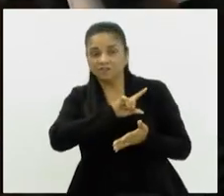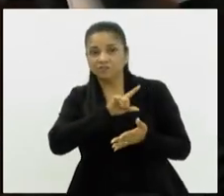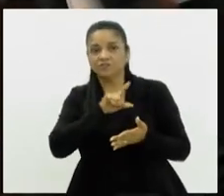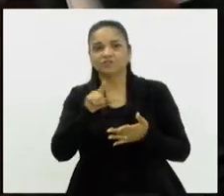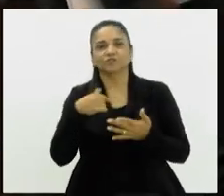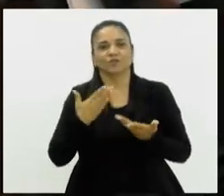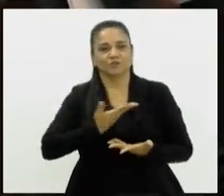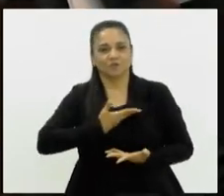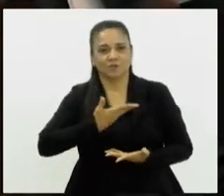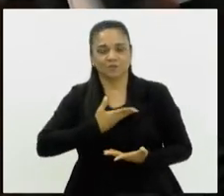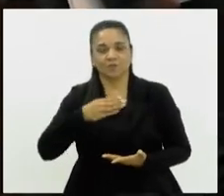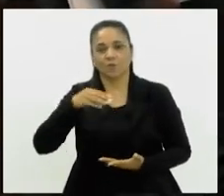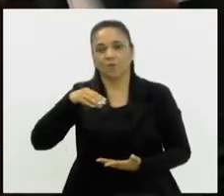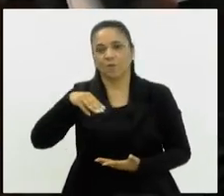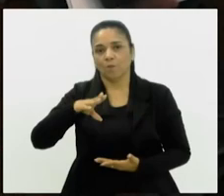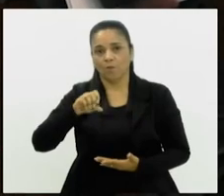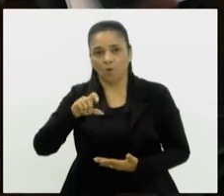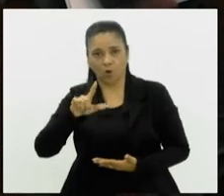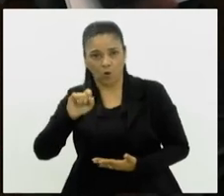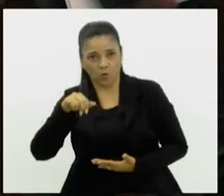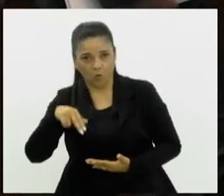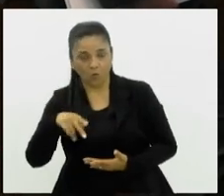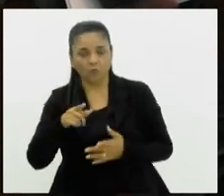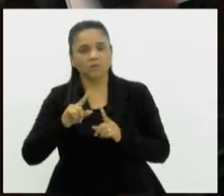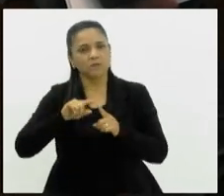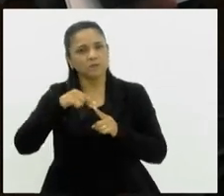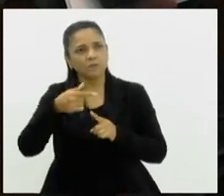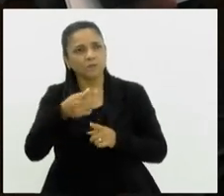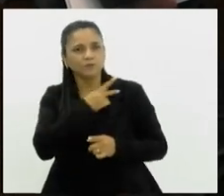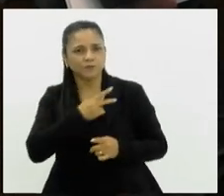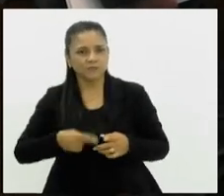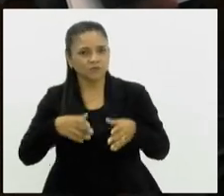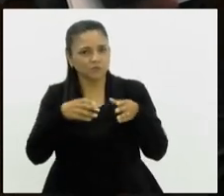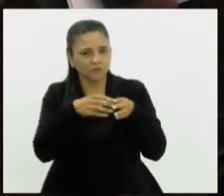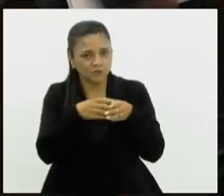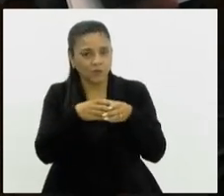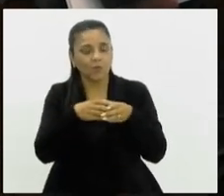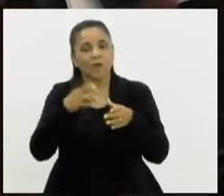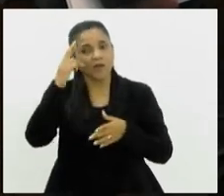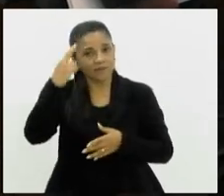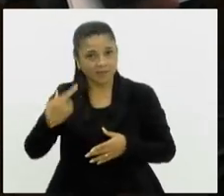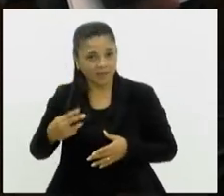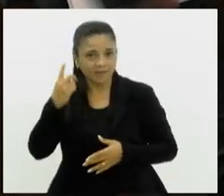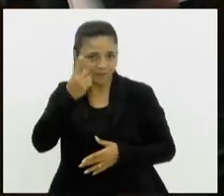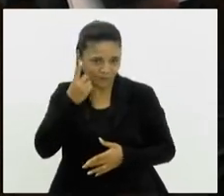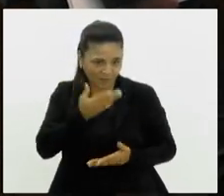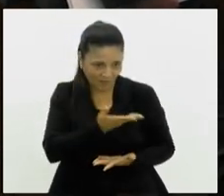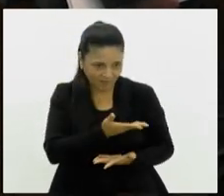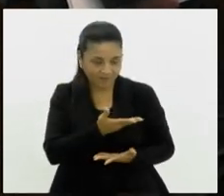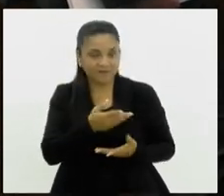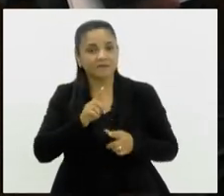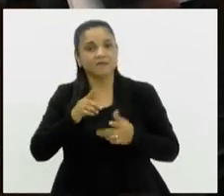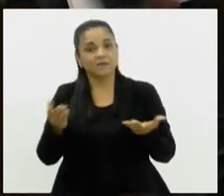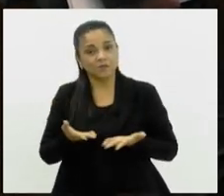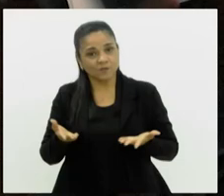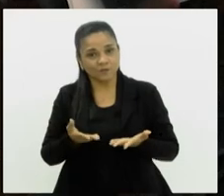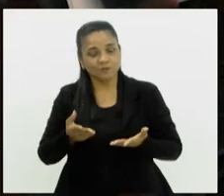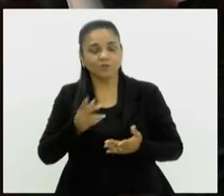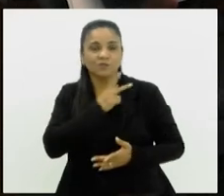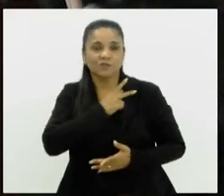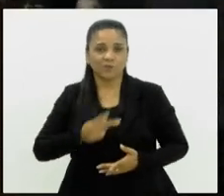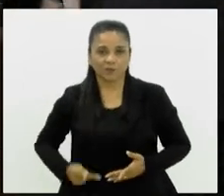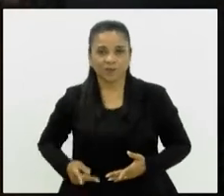nosso companheiro Molon, depois presidida a comissão pela própria Renata e atualmente presidida pela